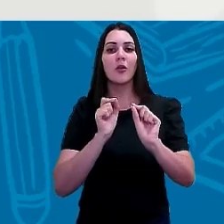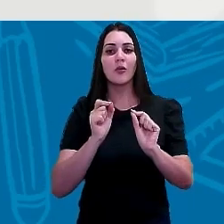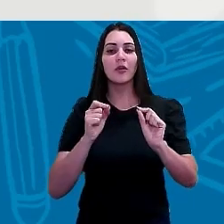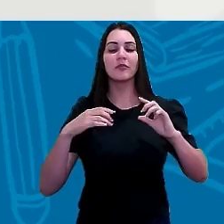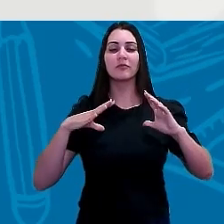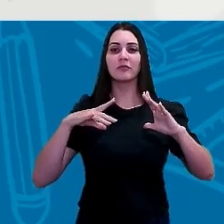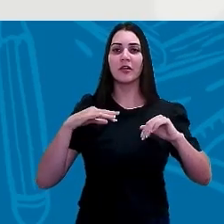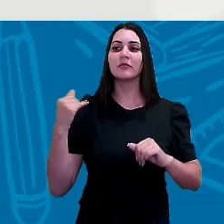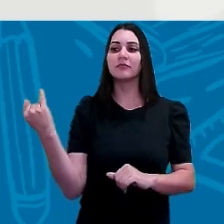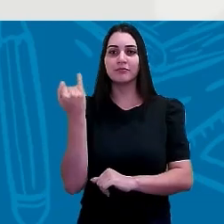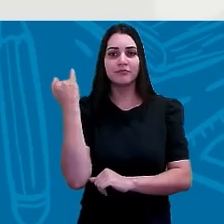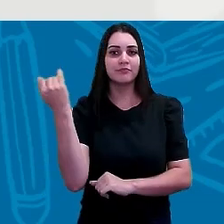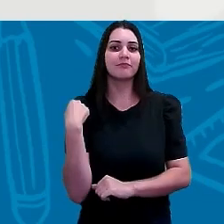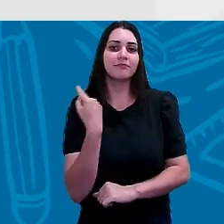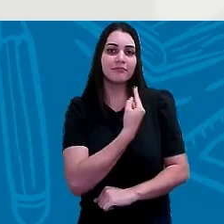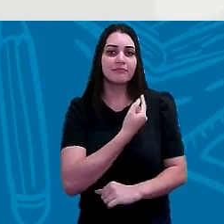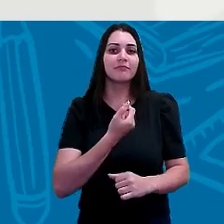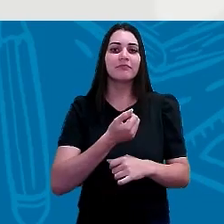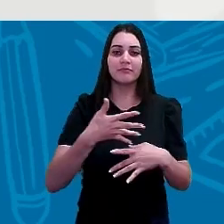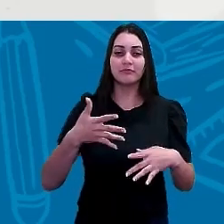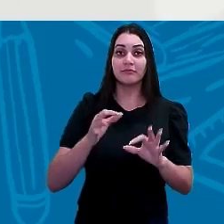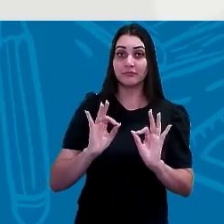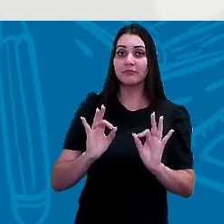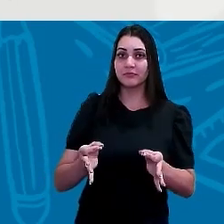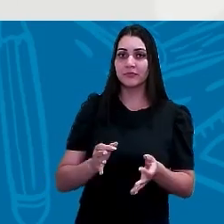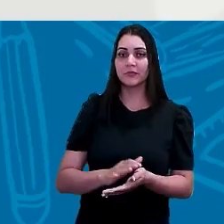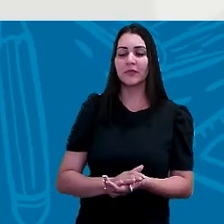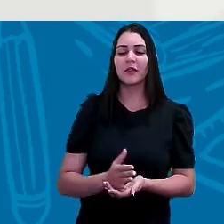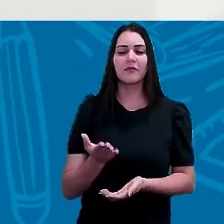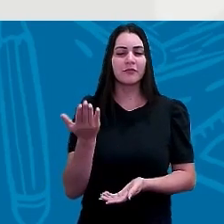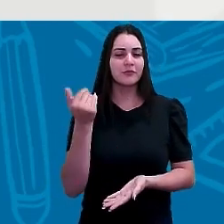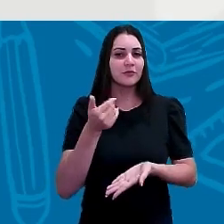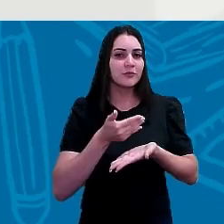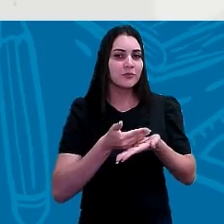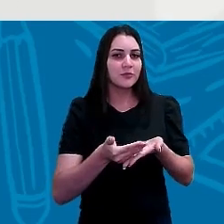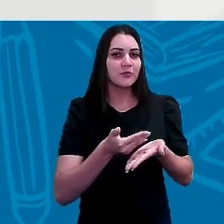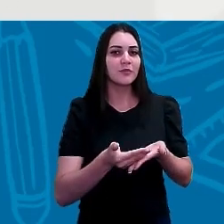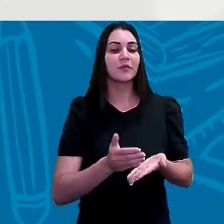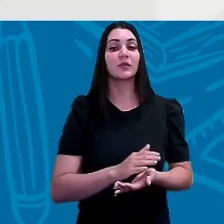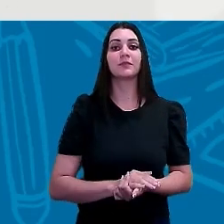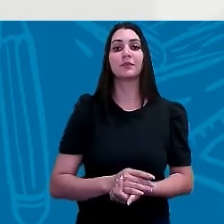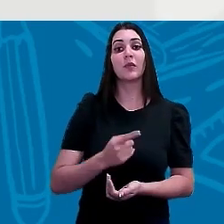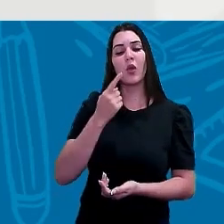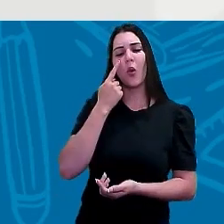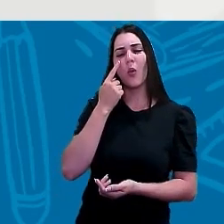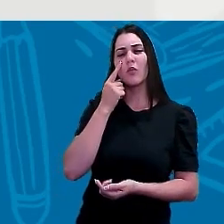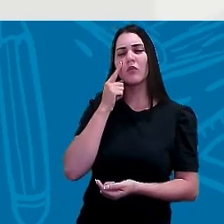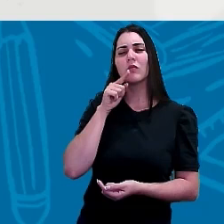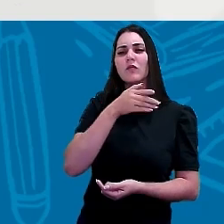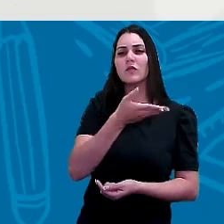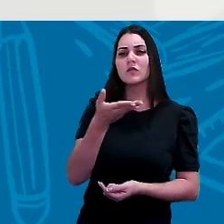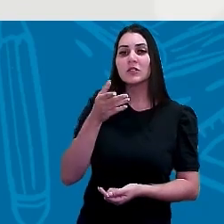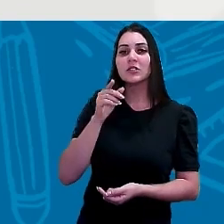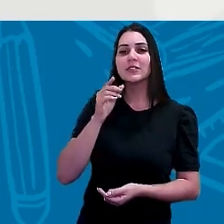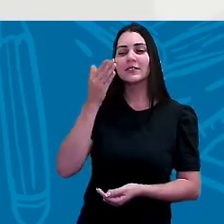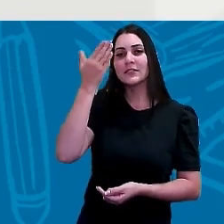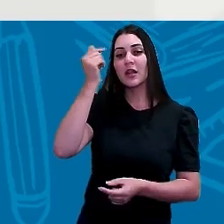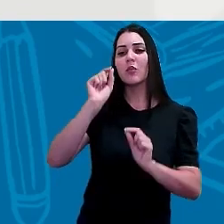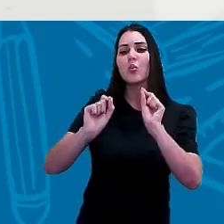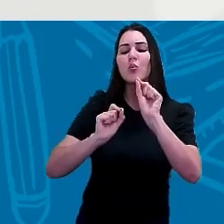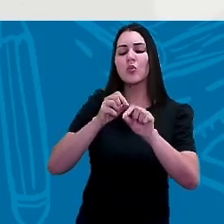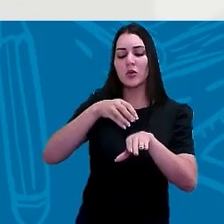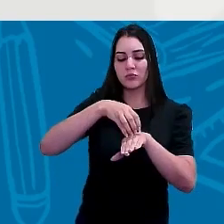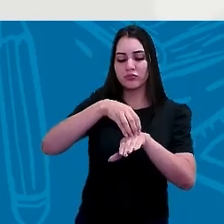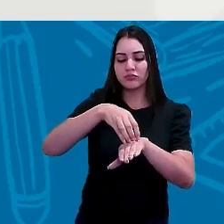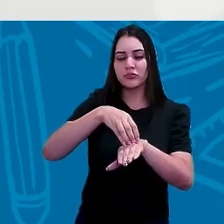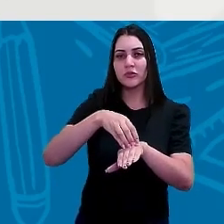muito importante da nossa cidade, tá certo? Então, vamos começar. Você sabe o que é um ponto turístico? Já